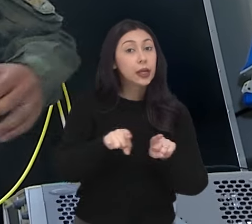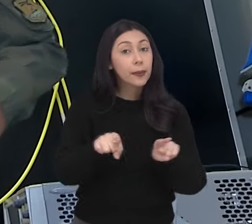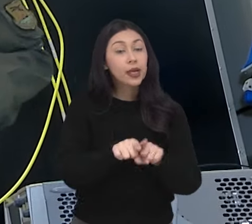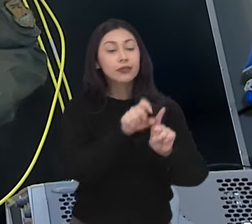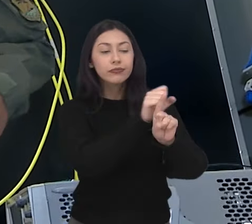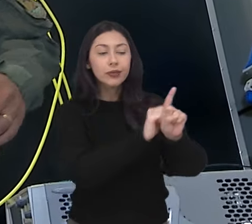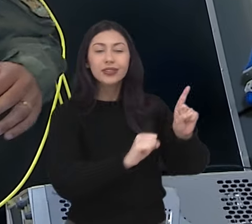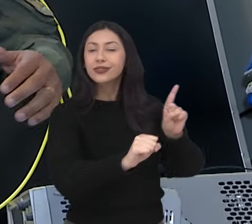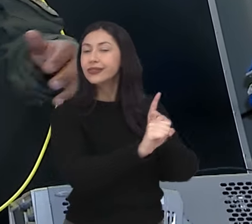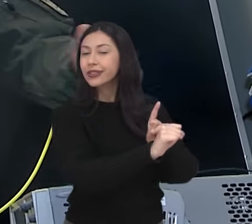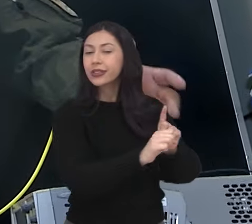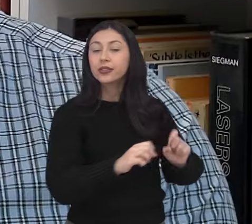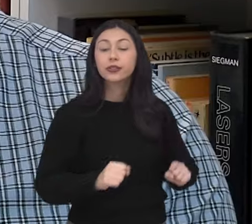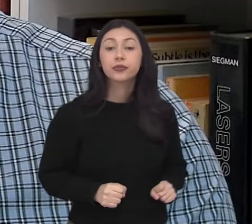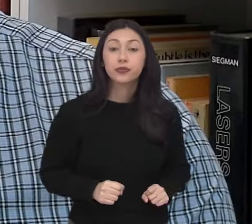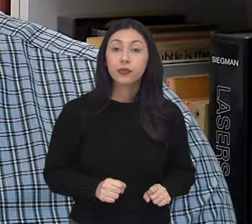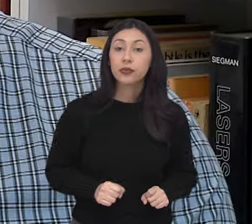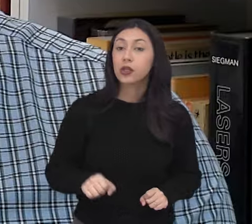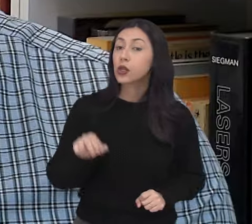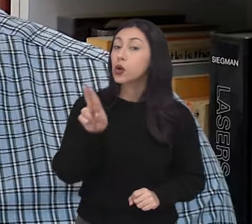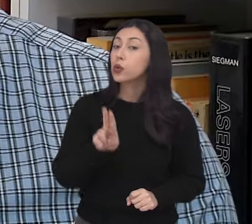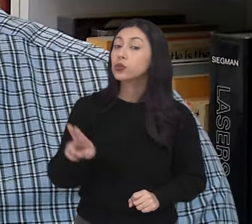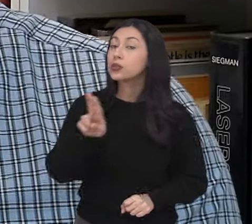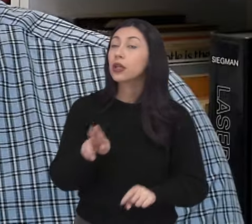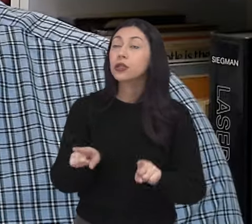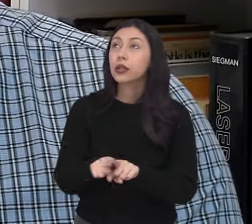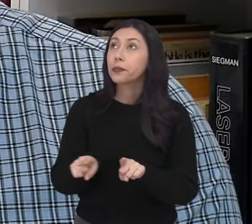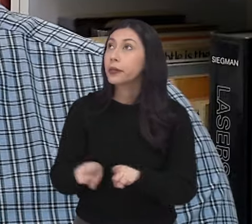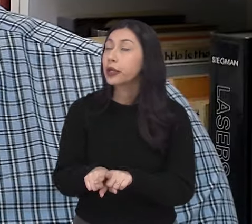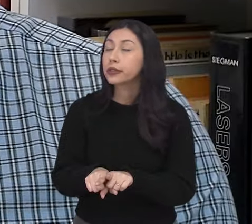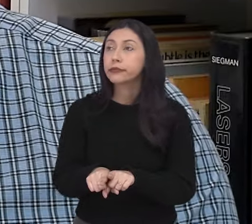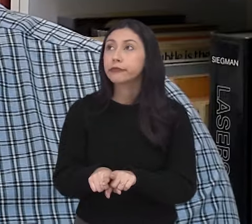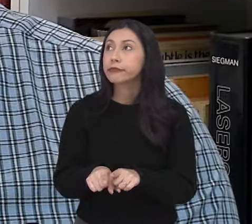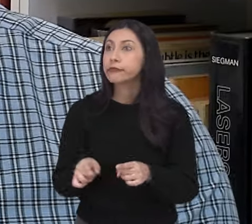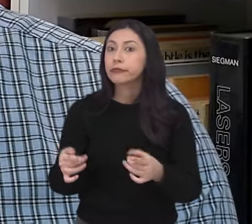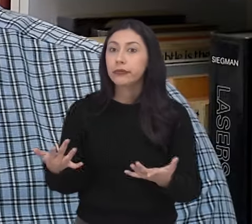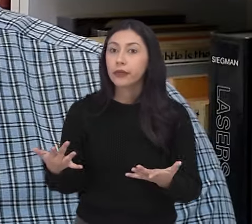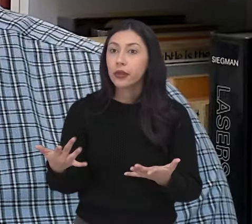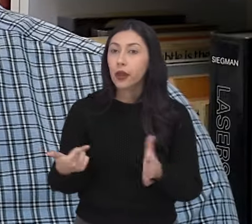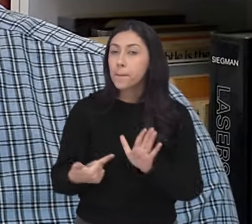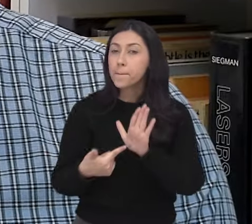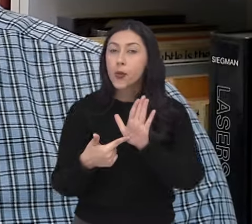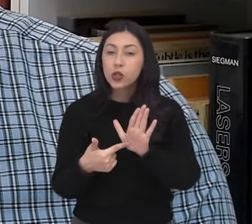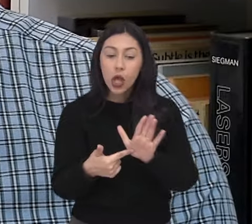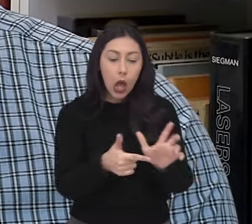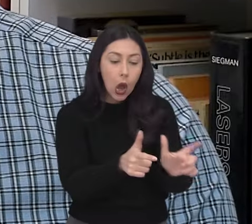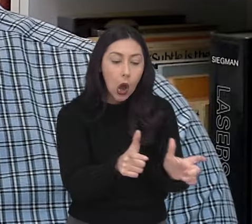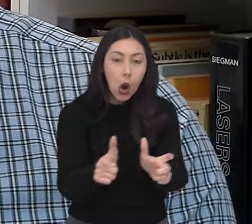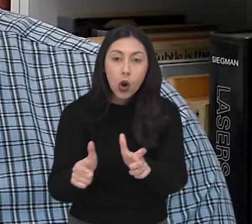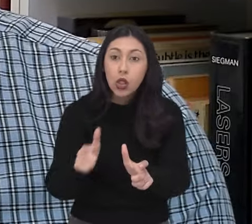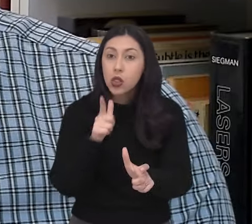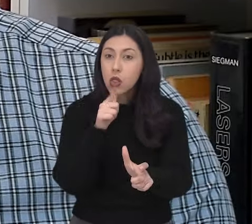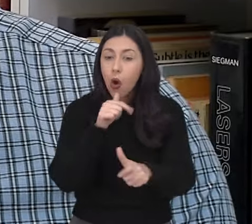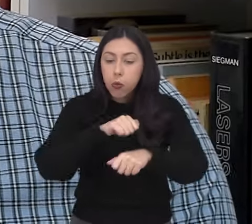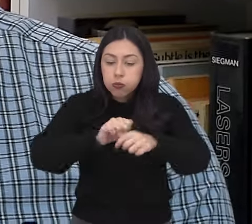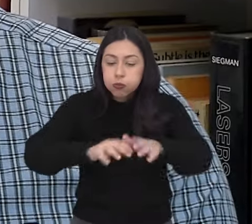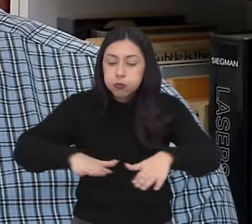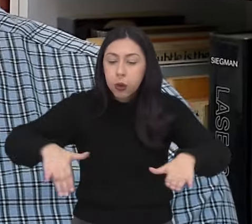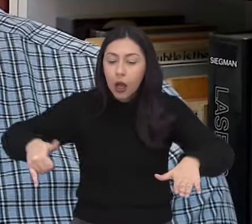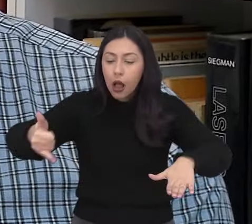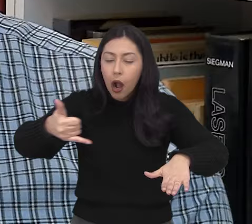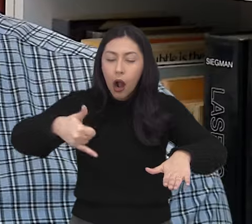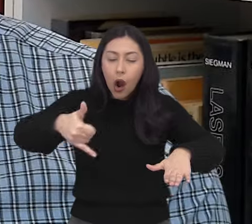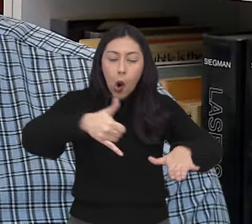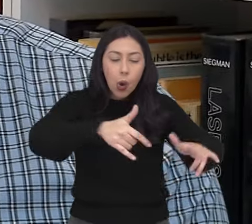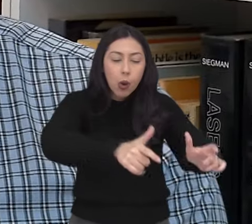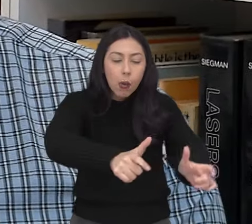também para a sociedade civil você usar para classificação por exemplo de manchas de óleo no oceano né